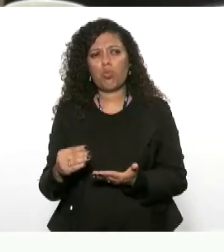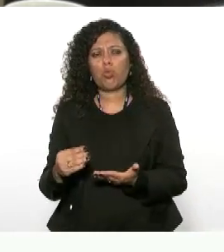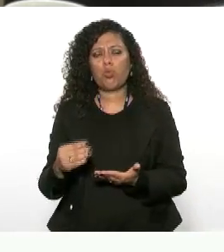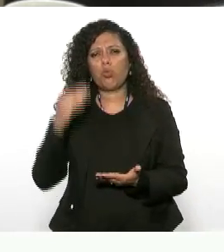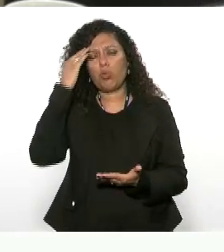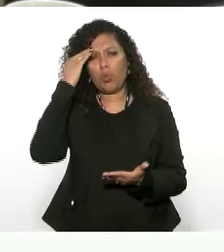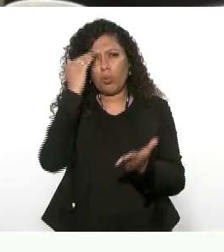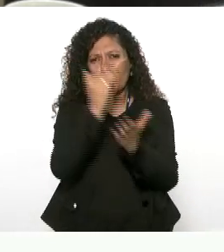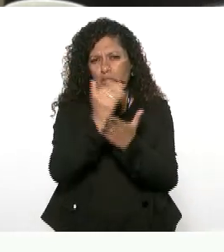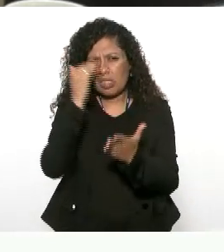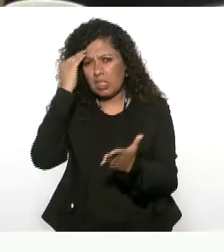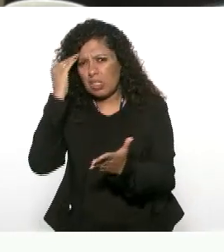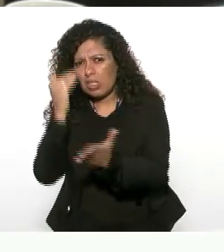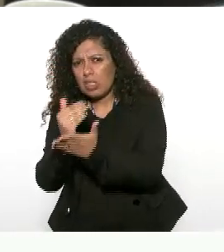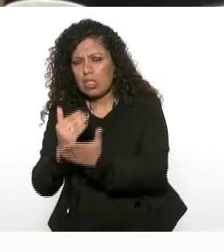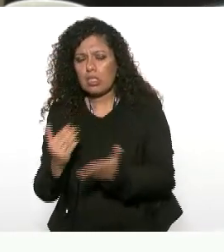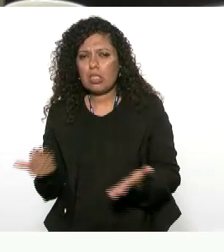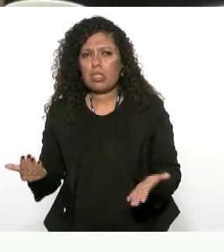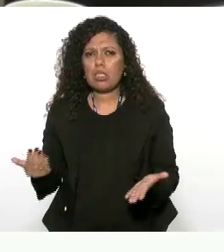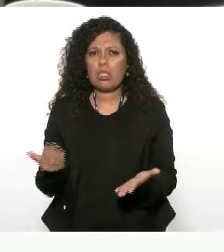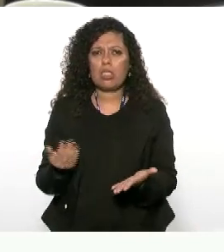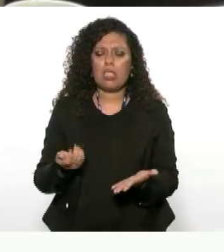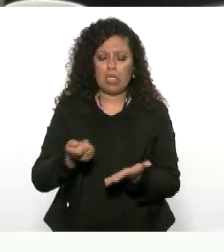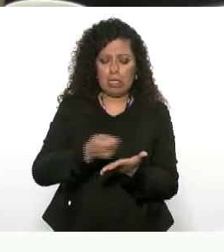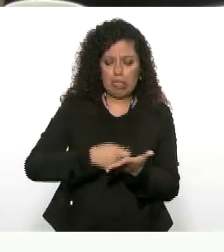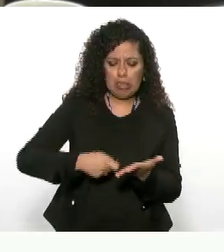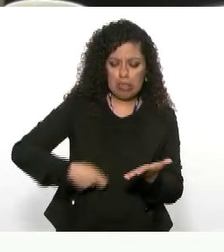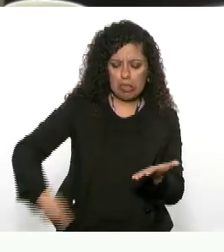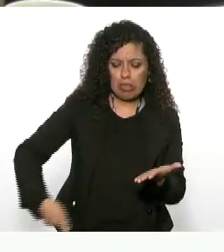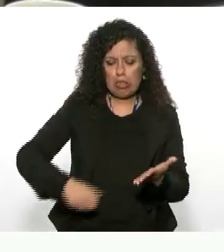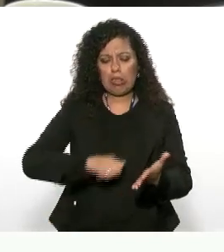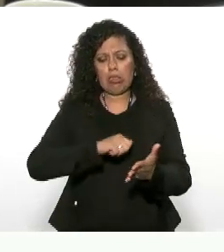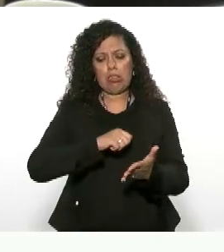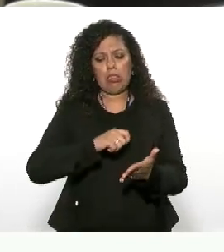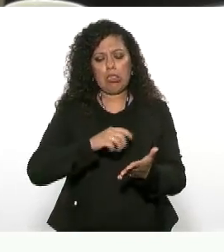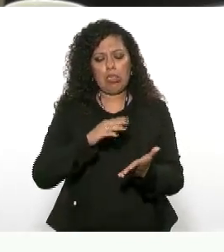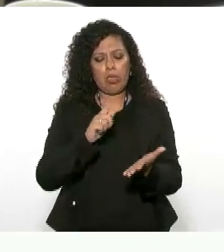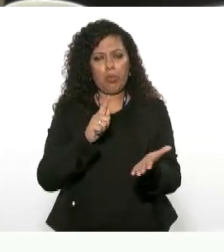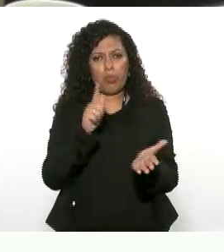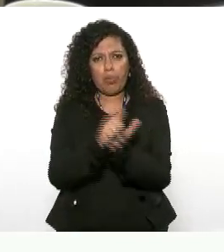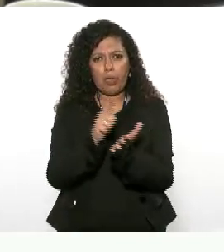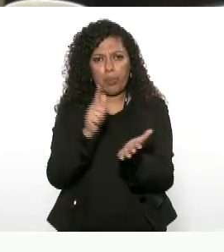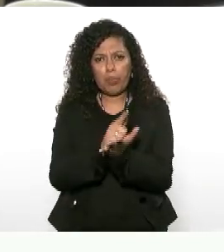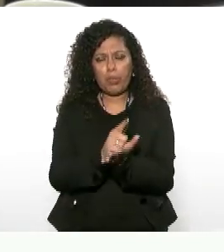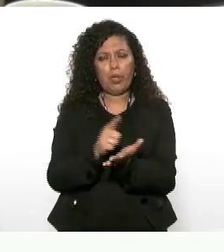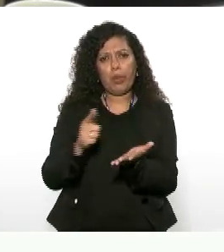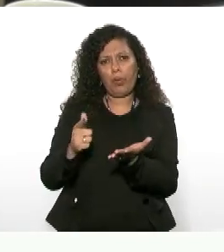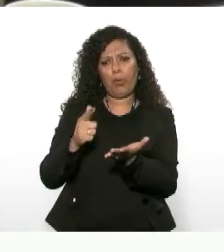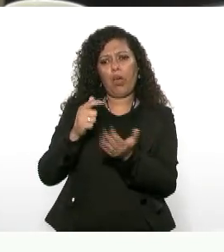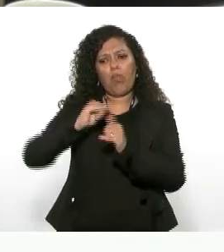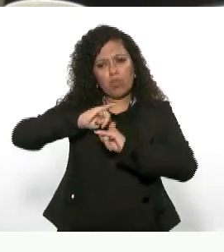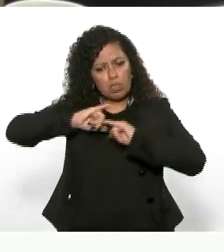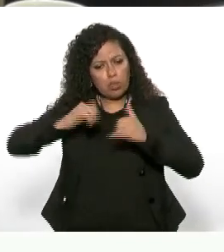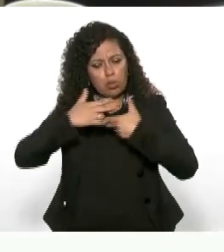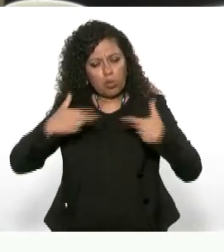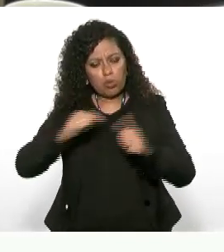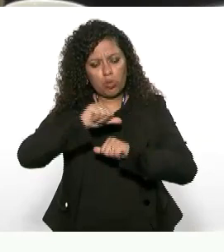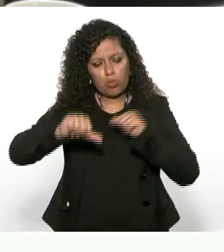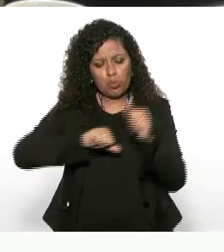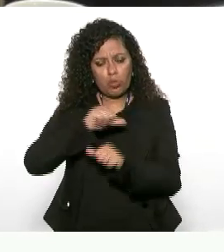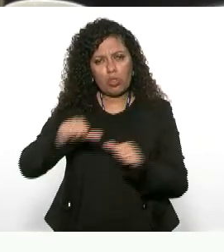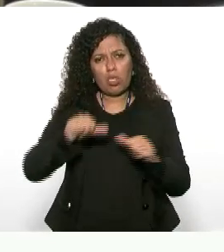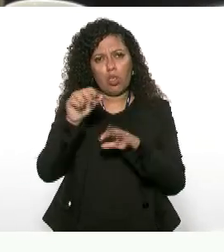cumprir parte delas e assinar um termo de ajuste de conduta, ou se a gente tem que obrigatoriamente concluir todas